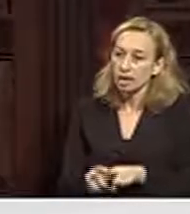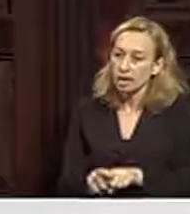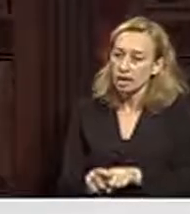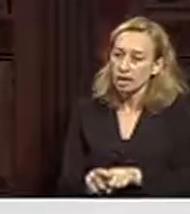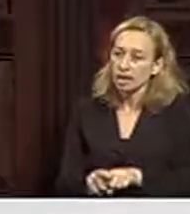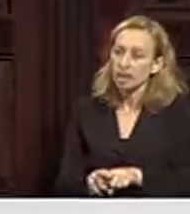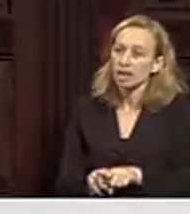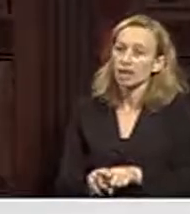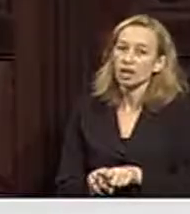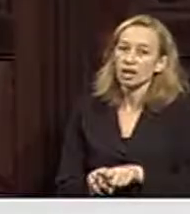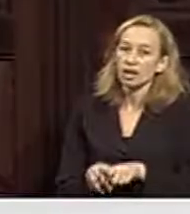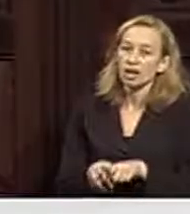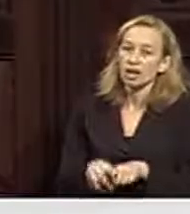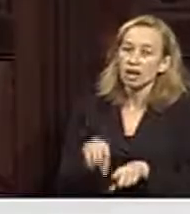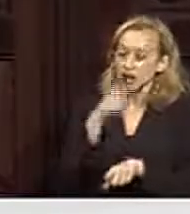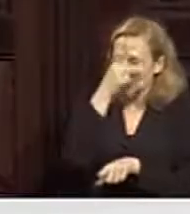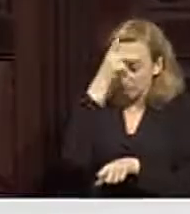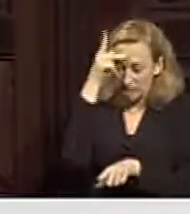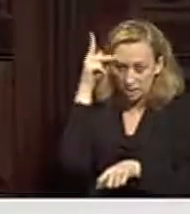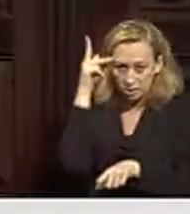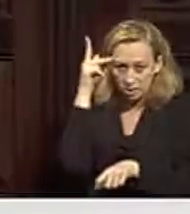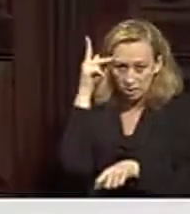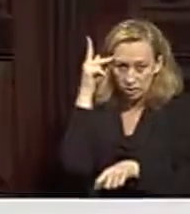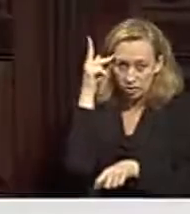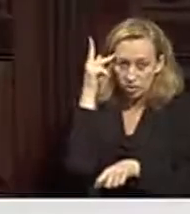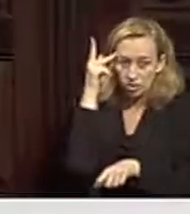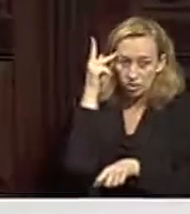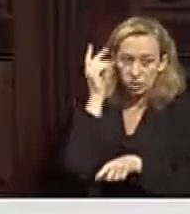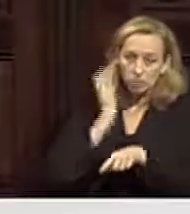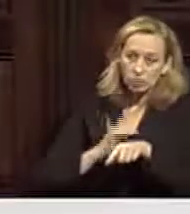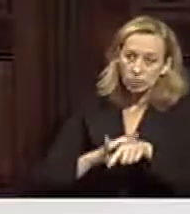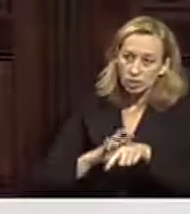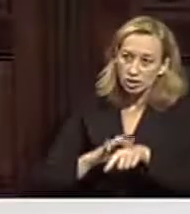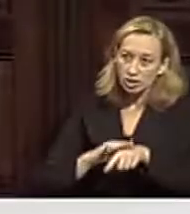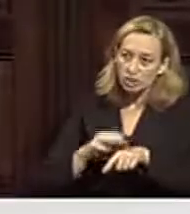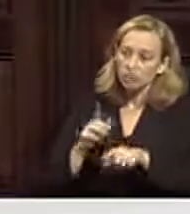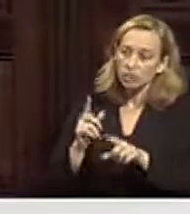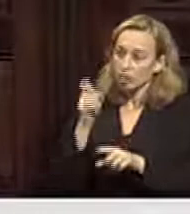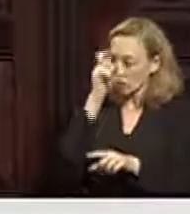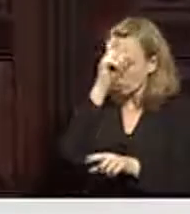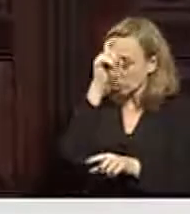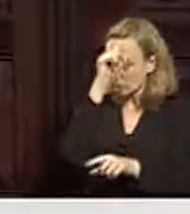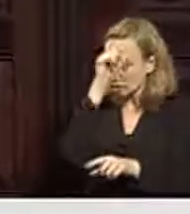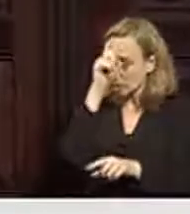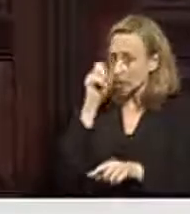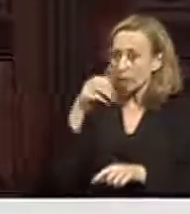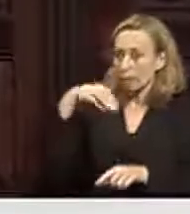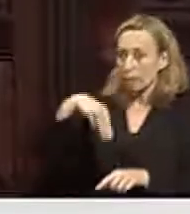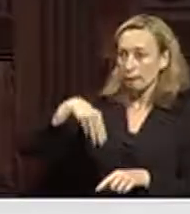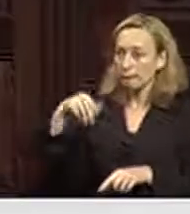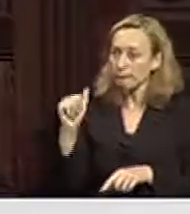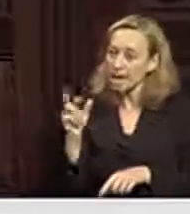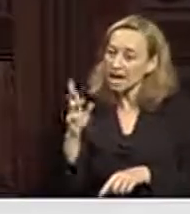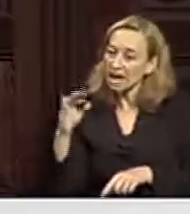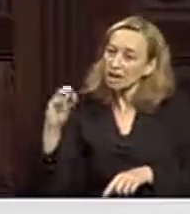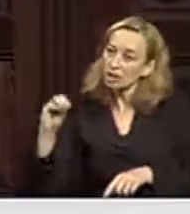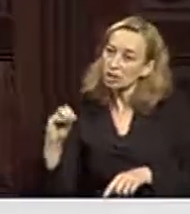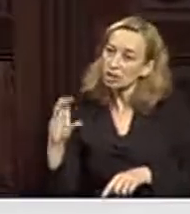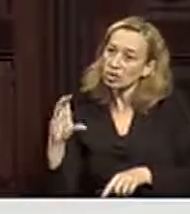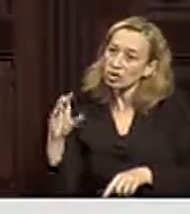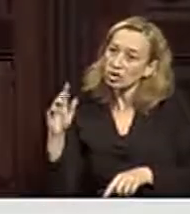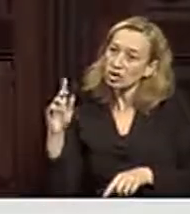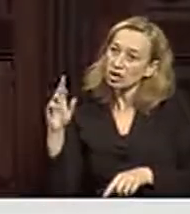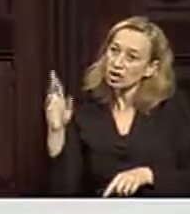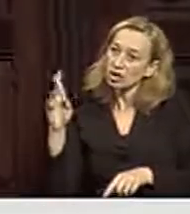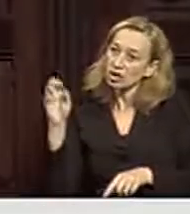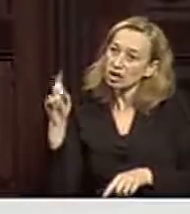voluntários do Hospital Mário Crefft. O Hospital Mário Crefft é um